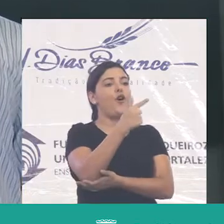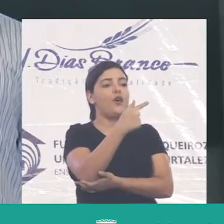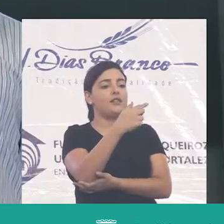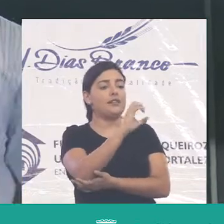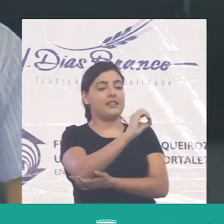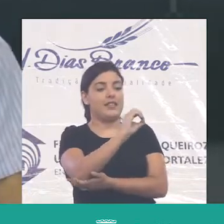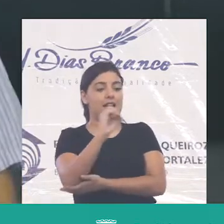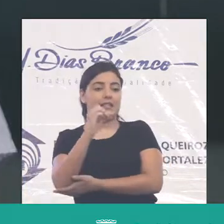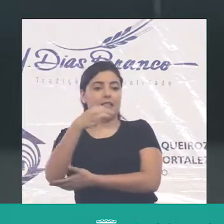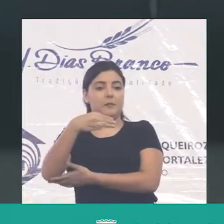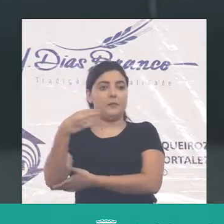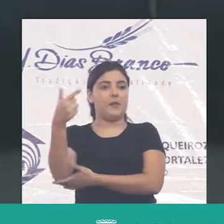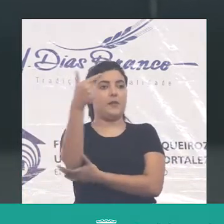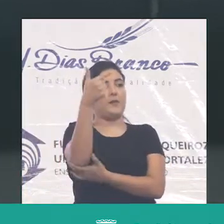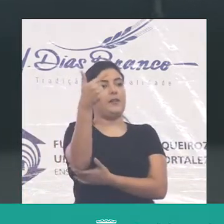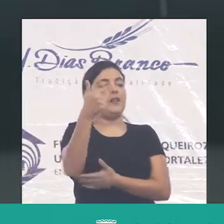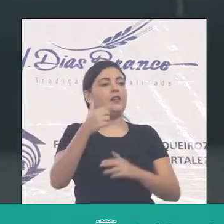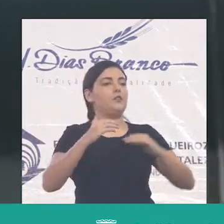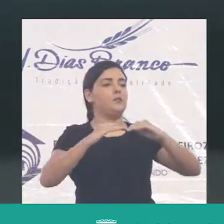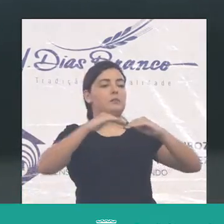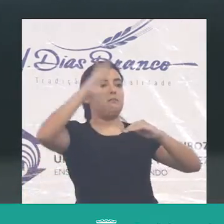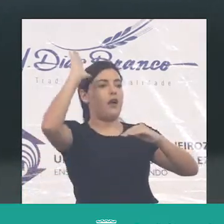que 700 metros quadrados.